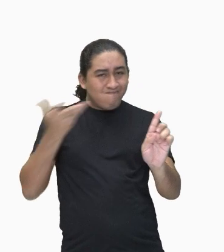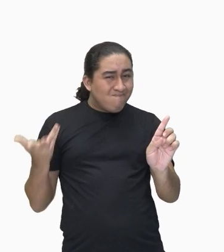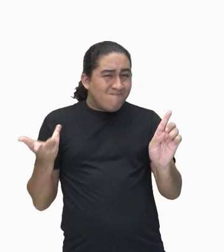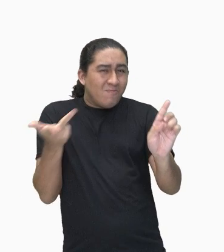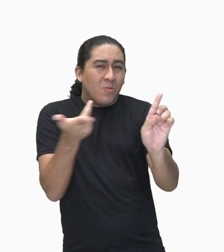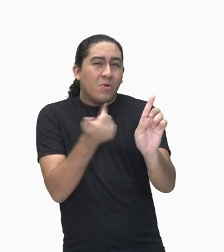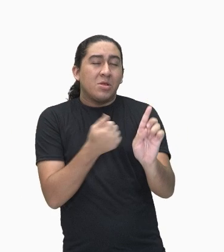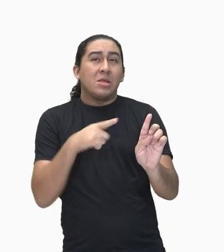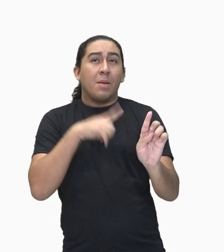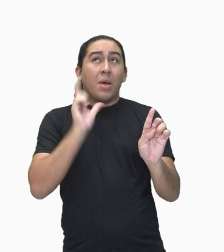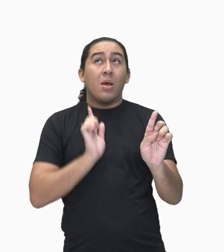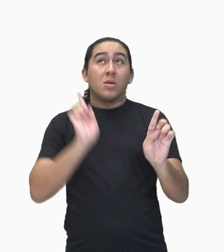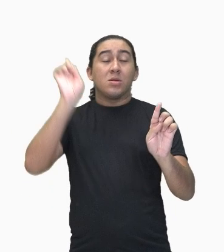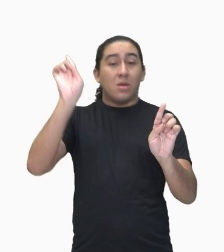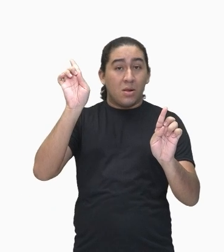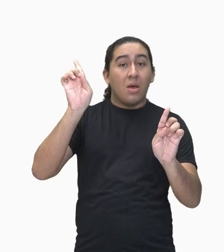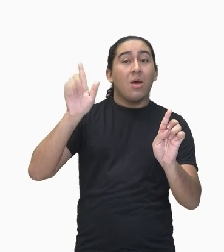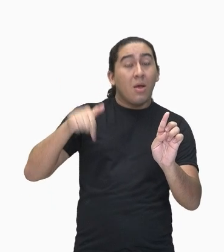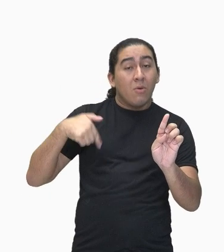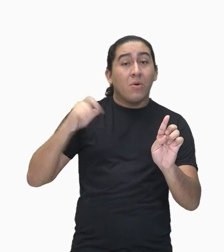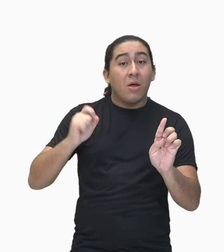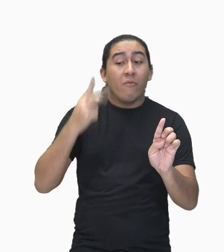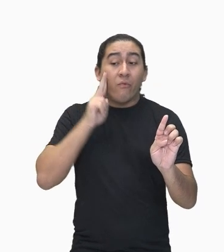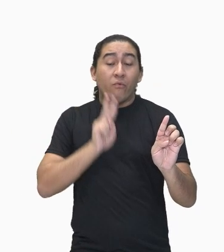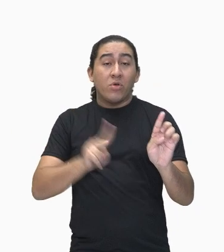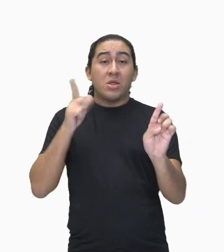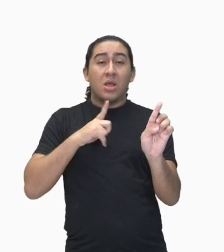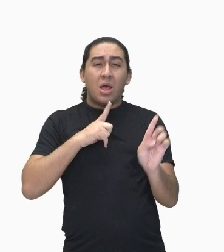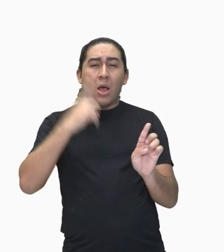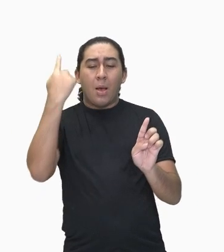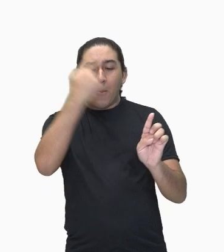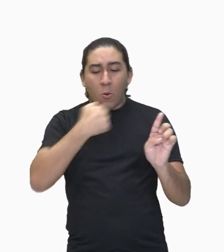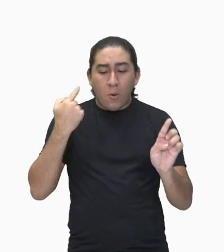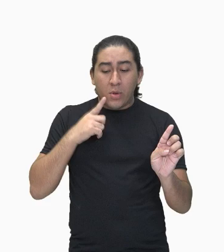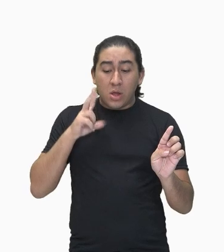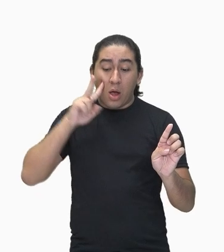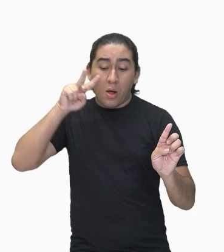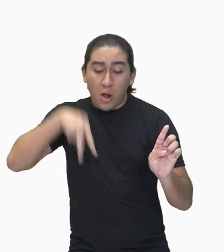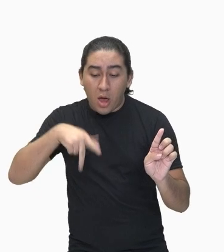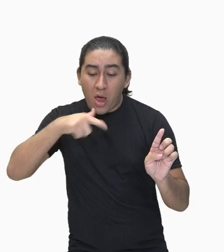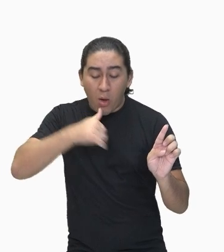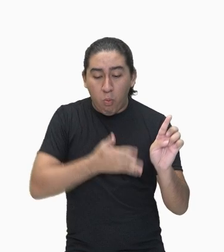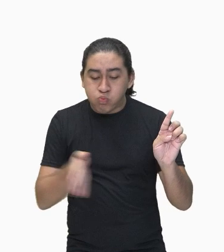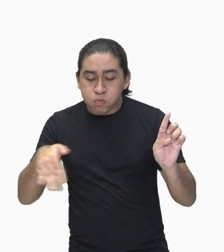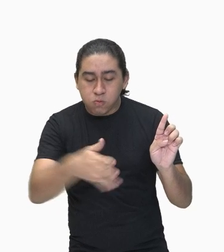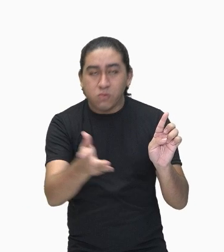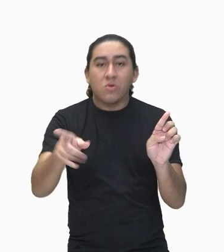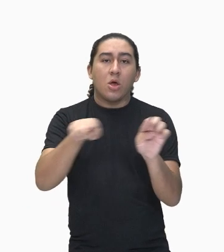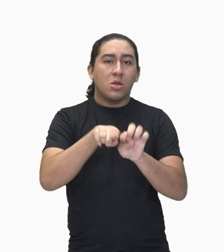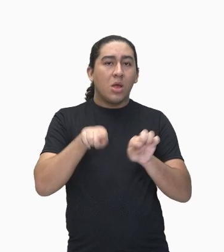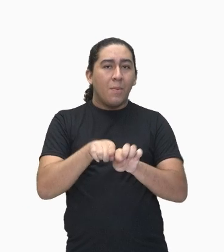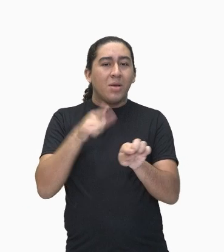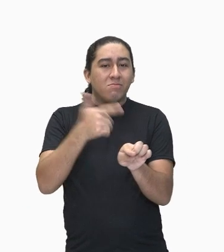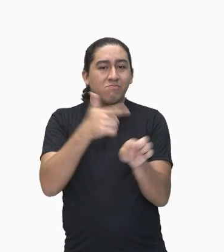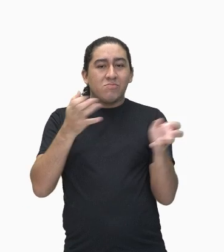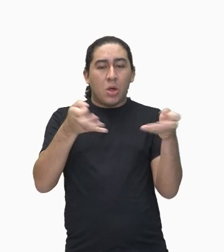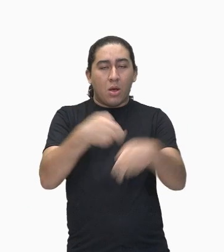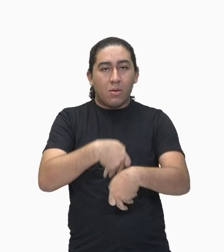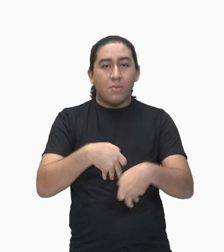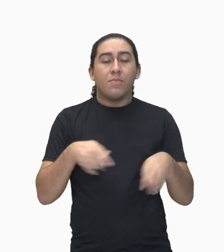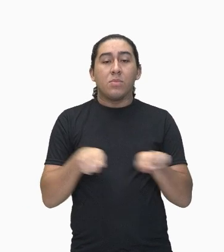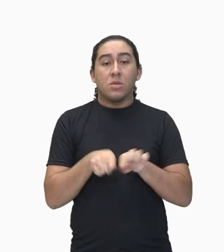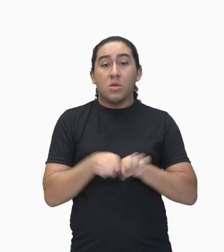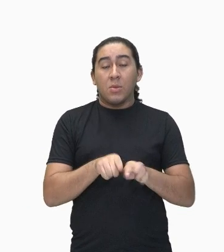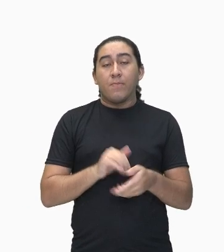minha estrela. Eu vi o meu semblante numa fonte, dos anos ainda não está cortado. Os pastores